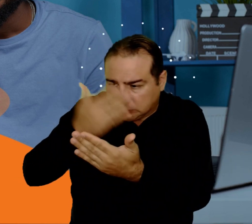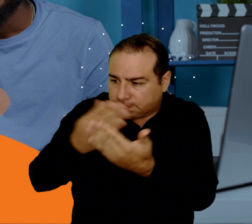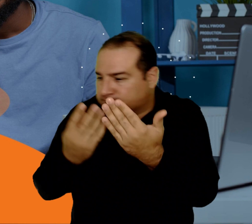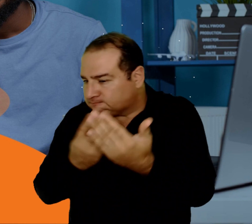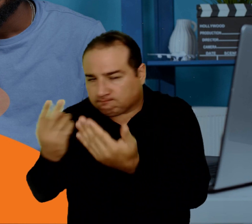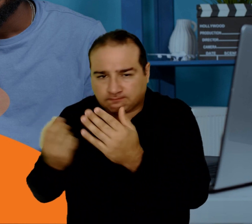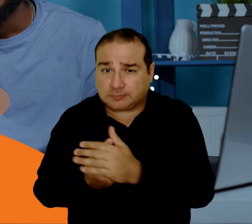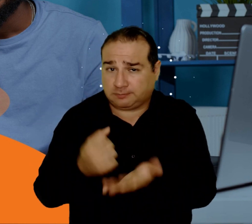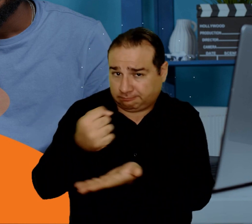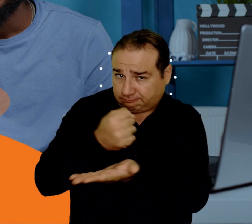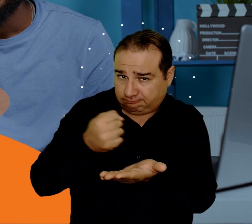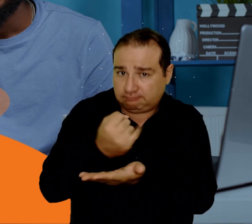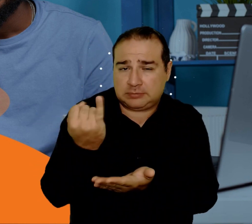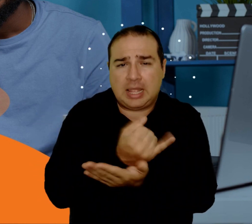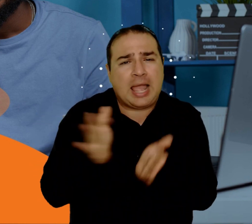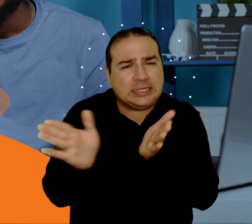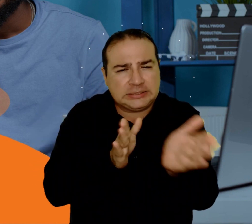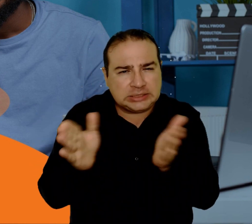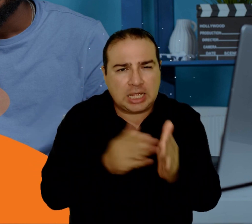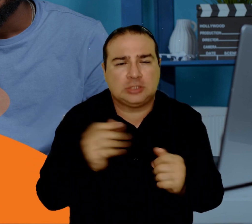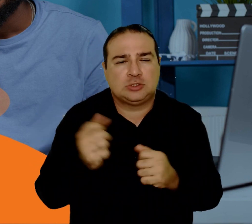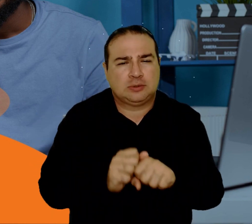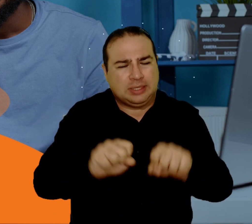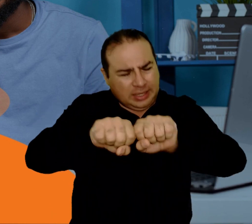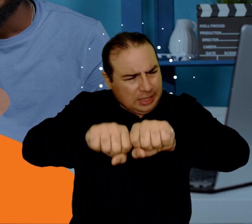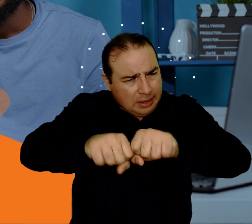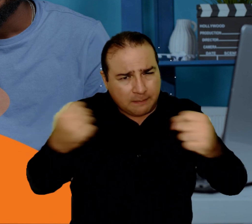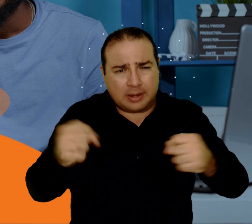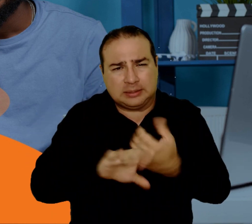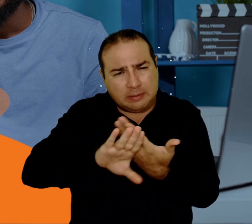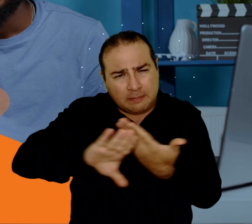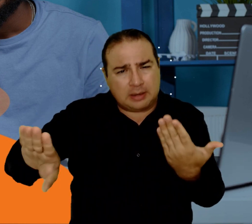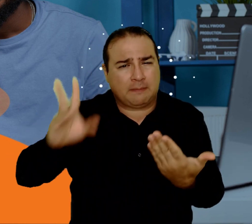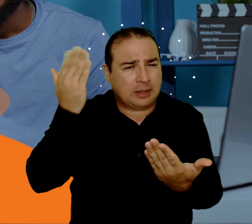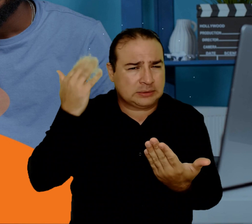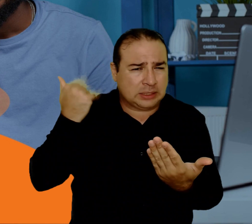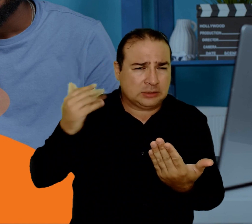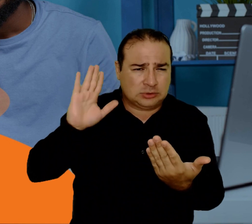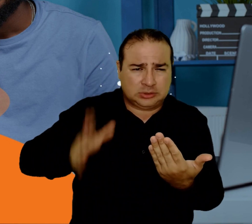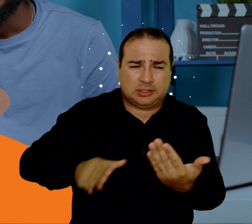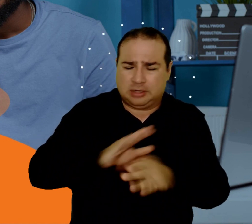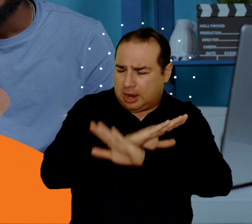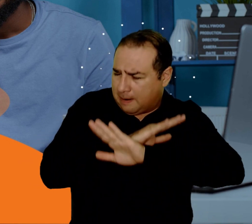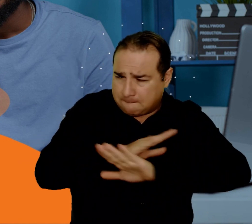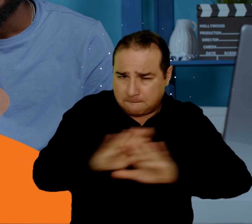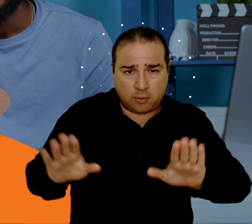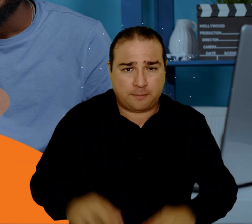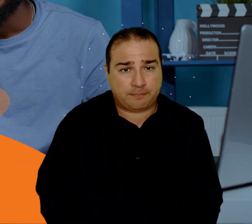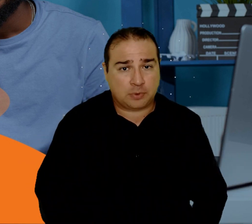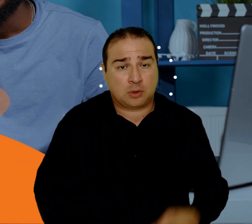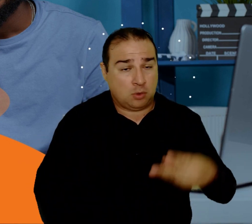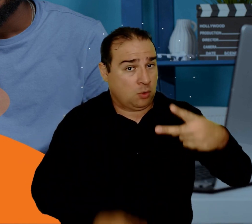questão aí fundamental de dar acesso e de romper com uma exclusão histórica. E tem um outro tipo de